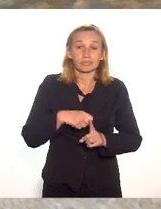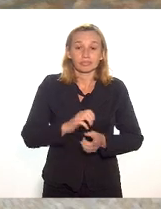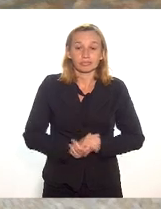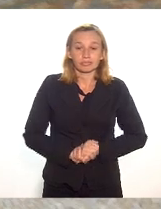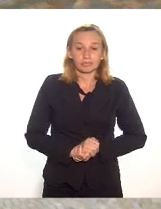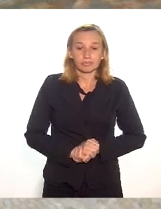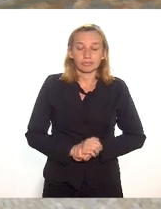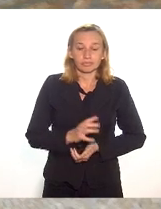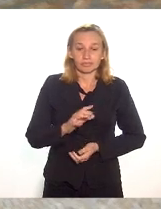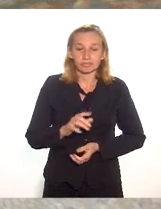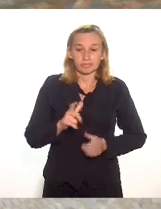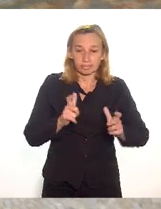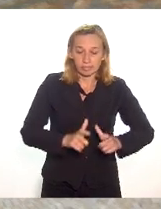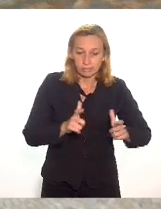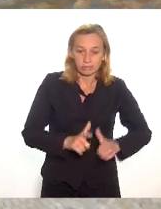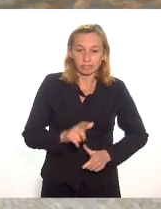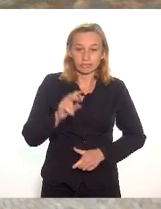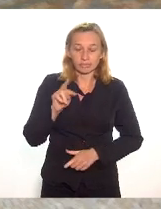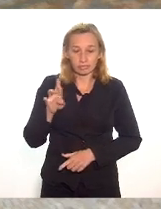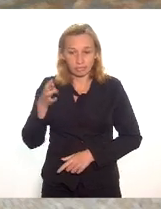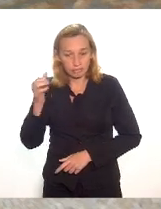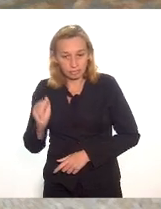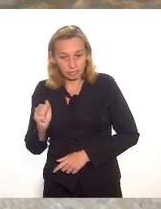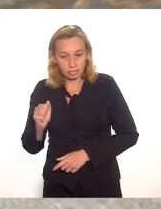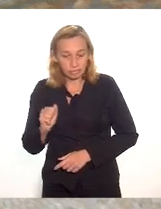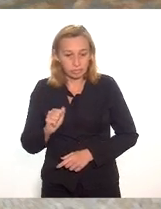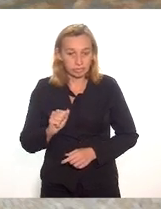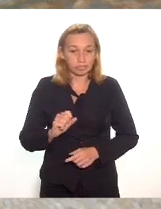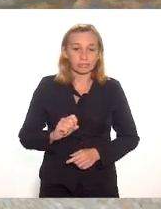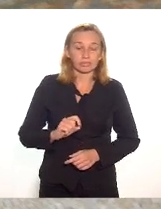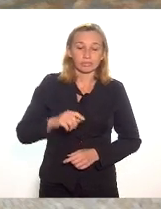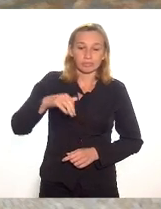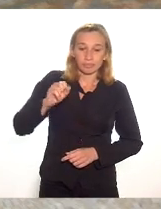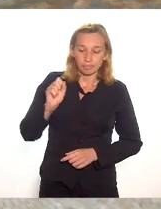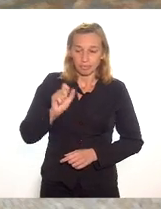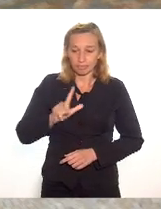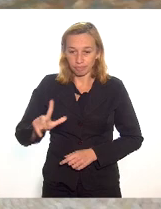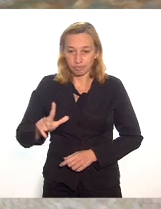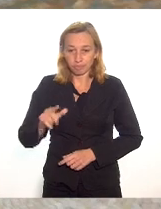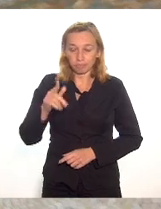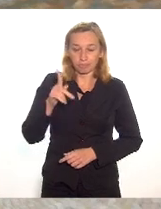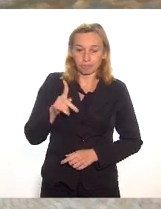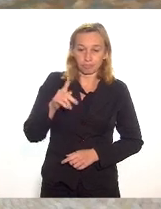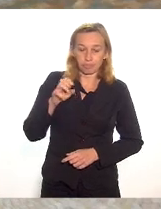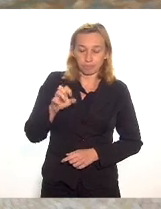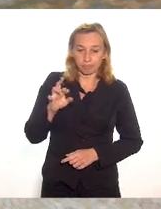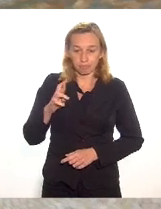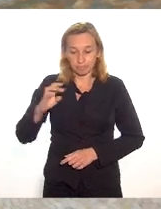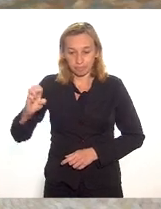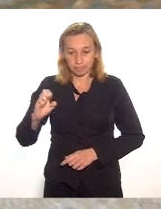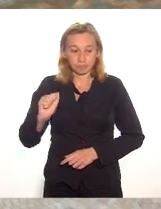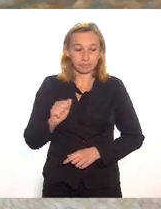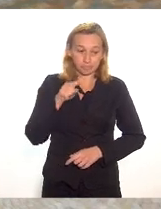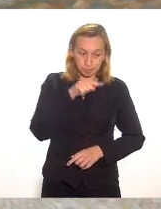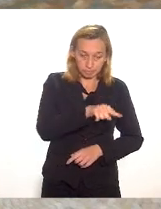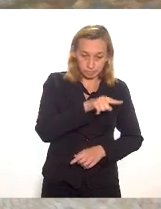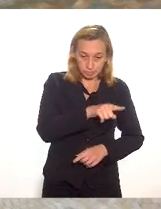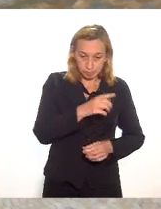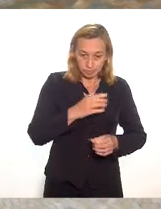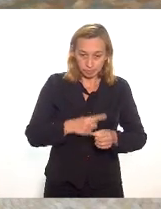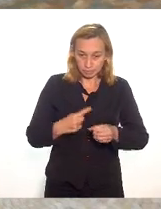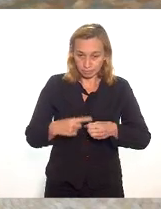chegaria a Vassouras, chegaria a Miguel Pereira, chegaria a Partido Alferes, para que aqueles municípios do interior